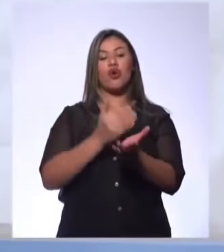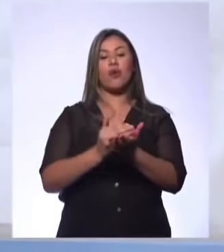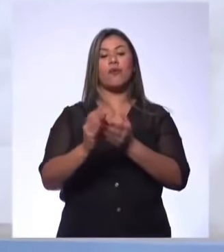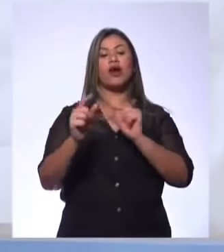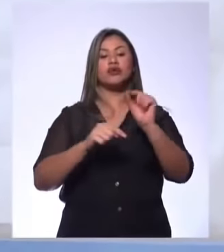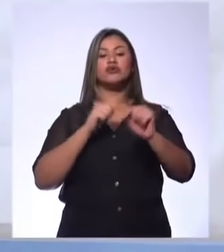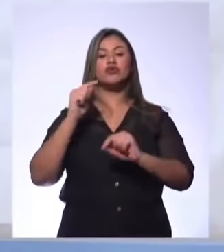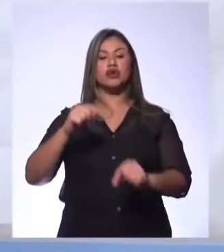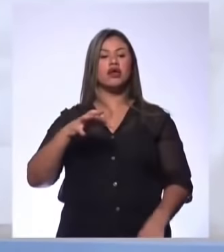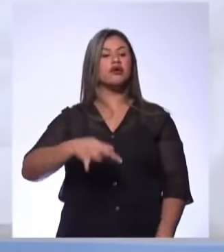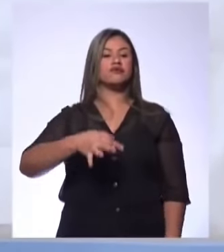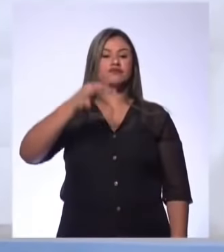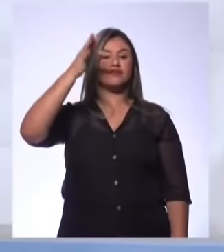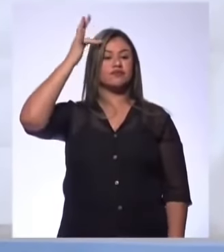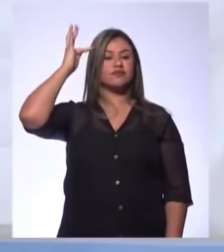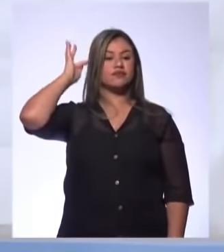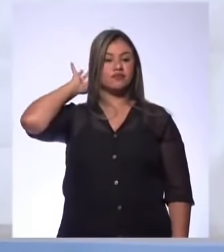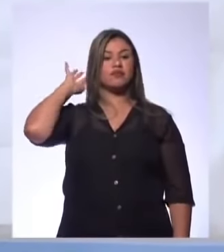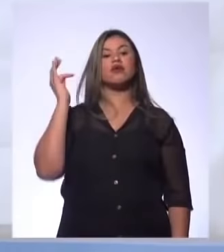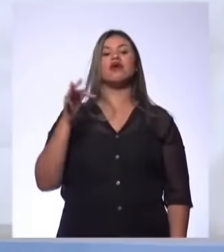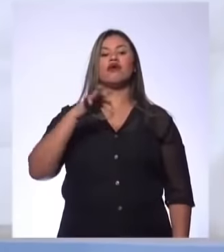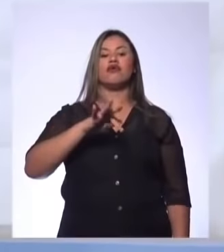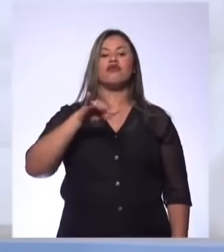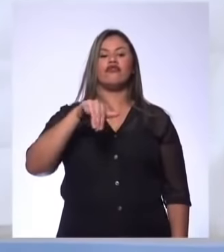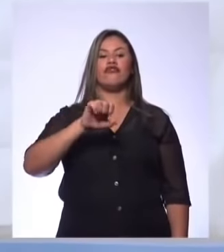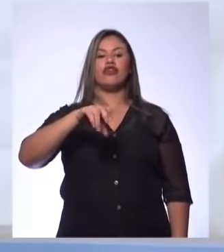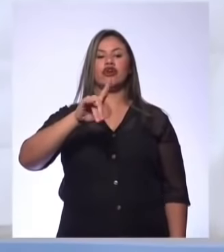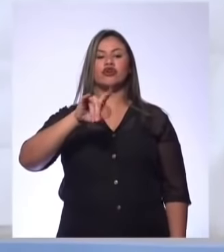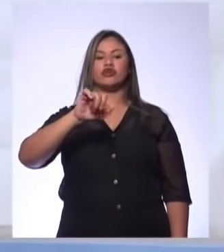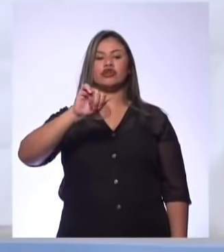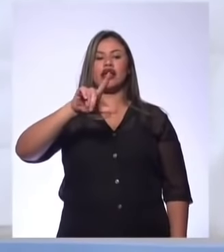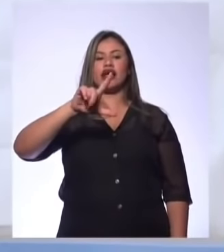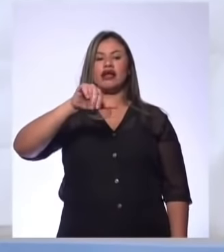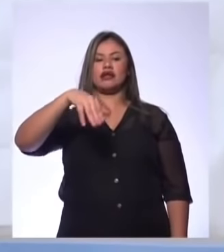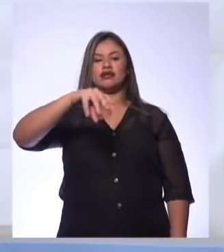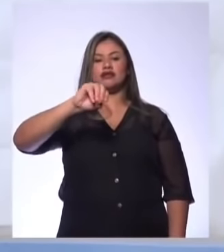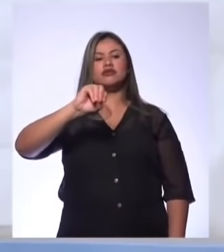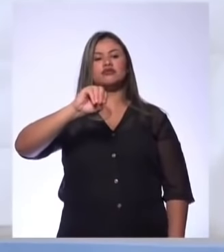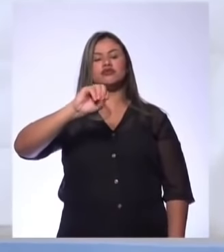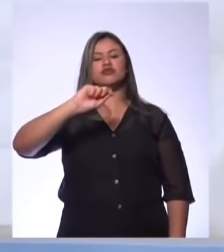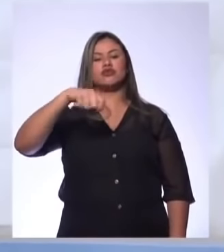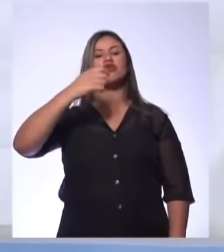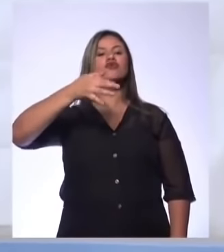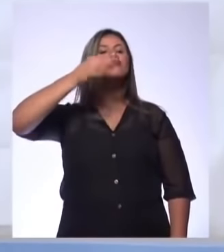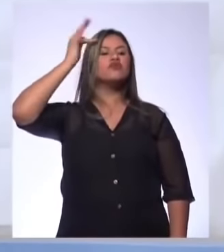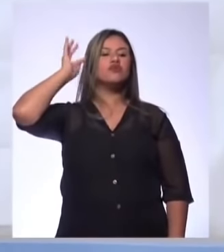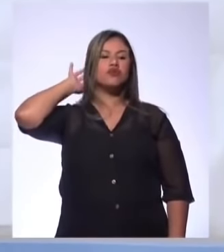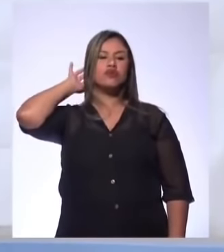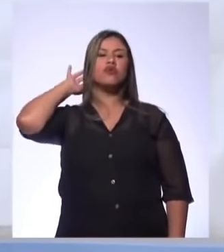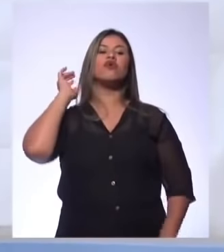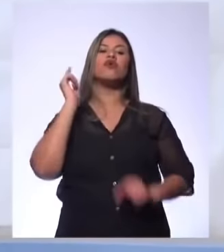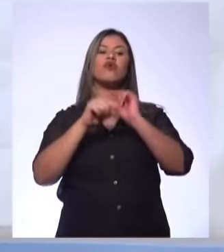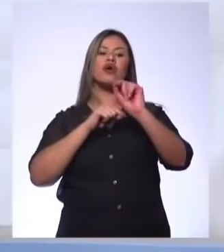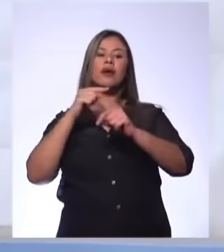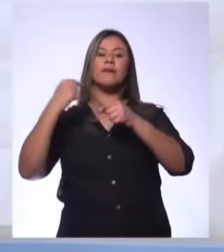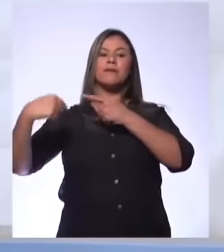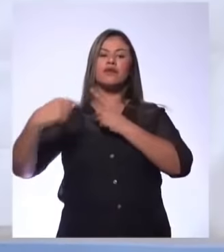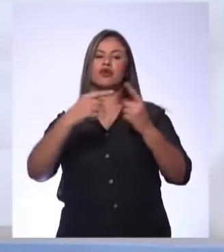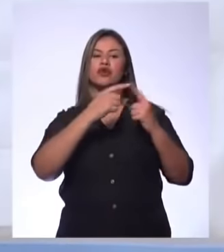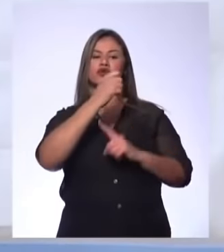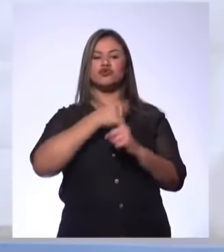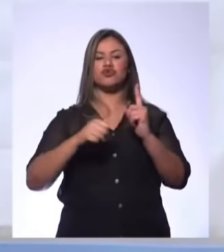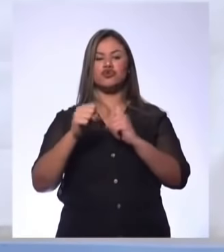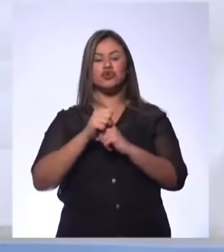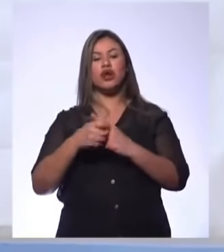vamos estudar no quarto bimestre. O que é essa nova lógica? Uma nova lógica política, social e econômica. Muda tudo,